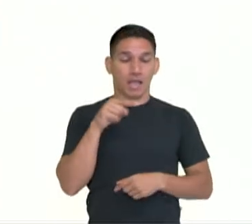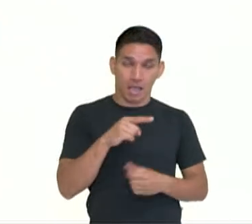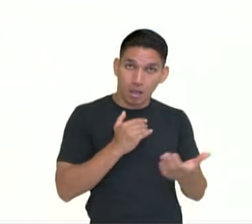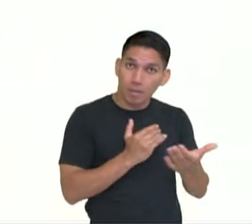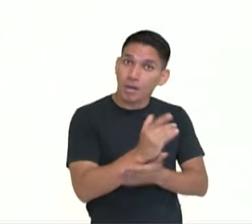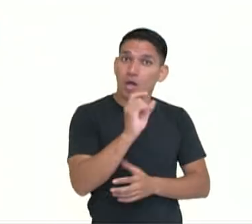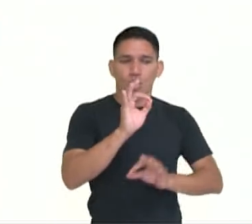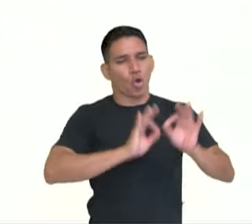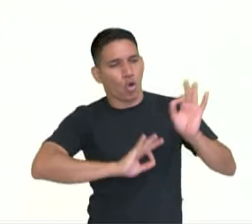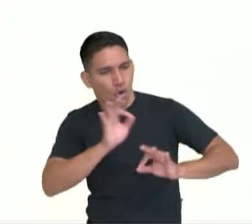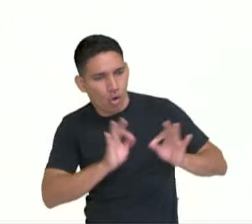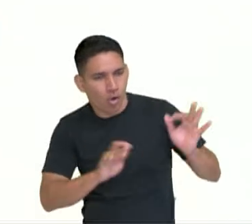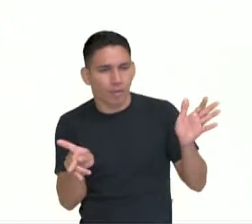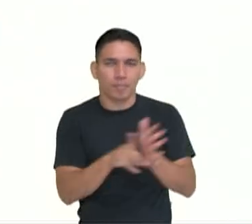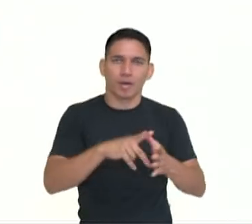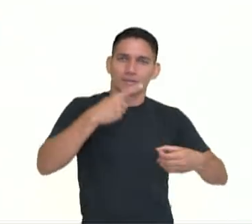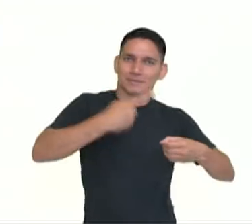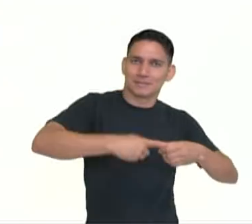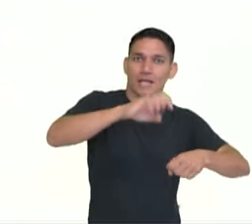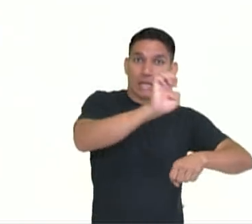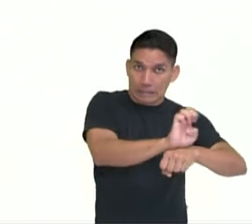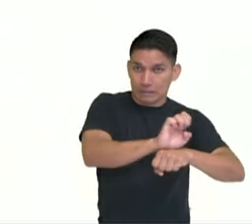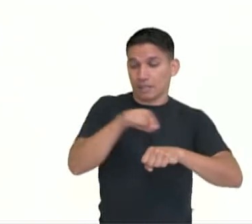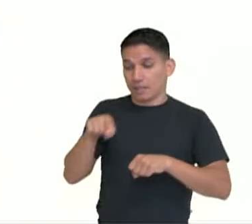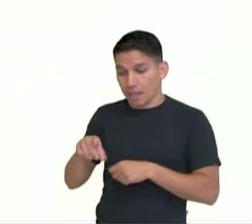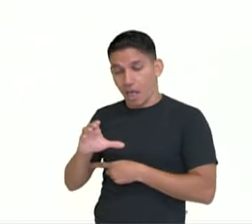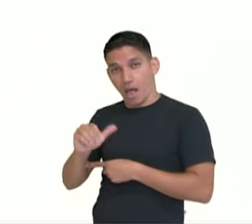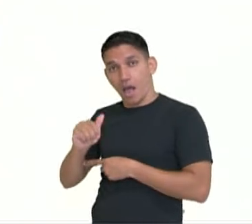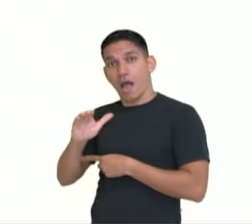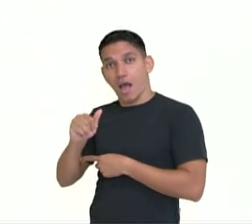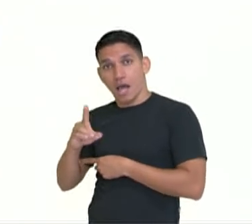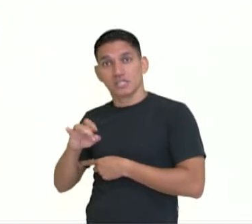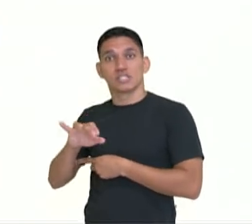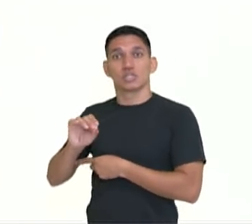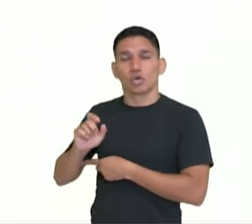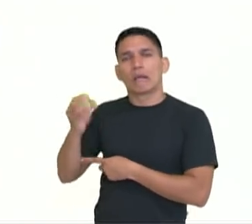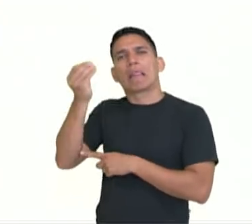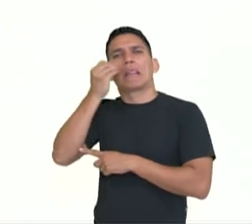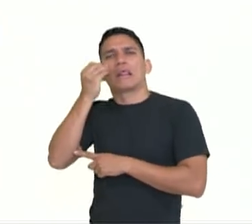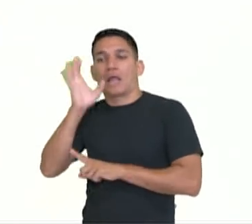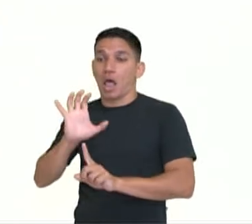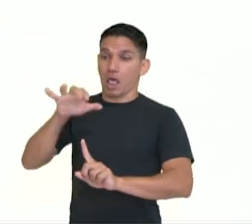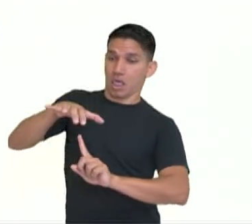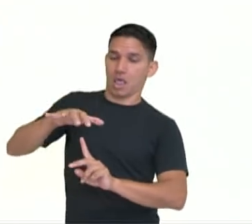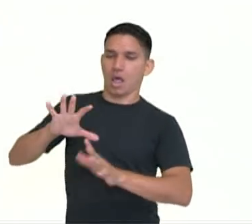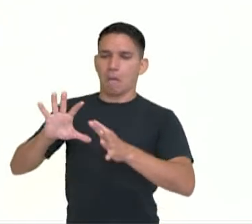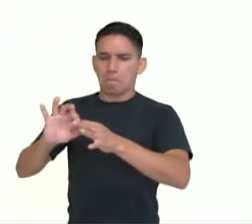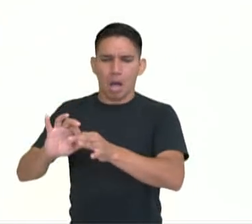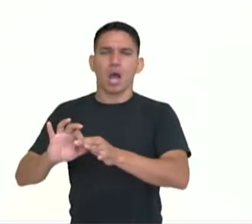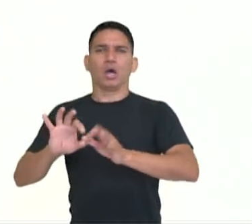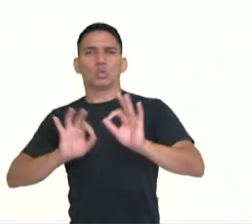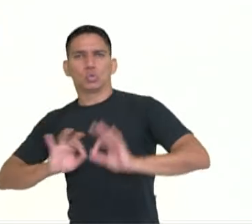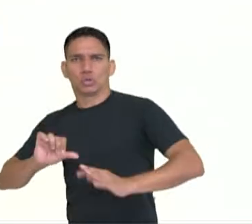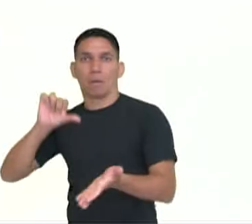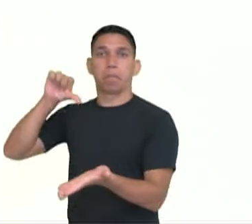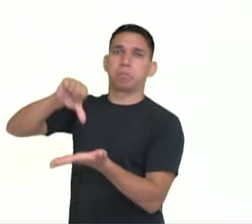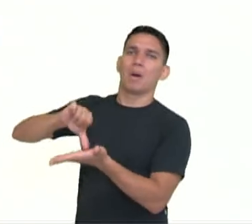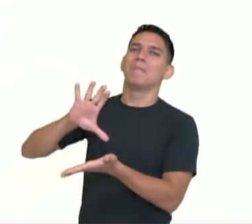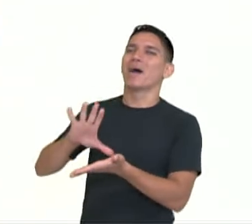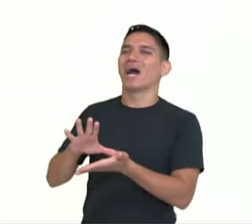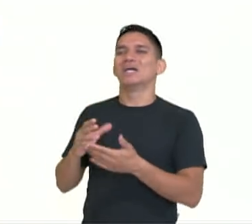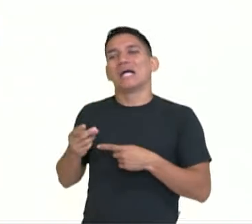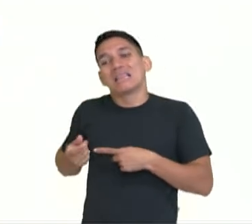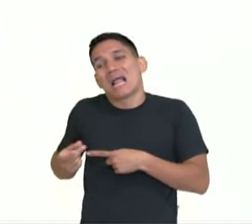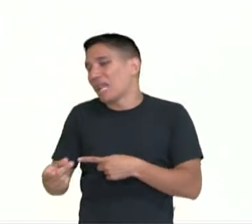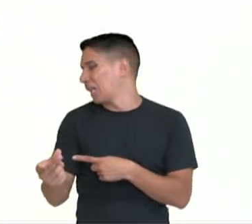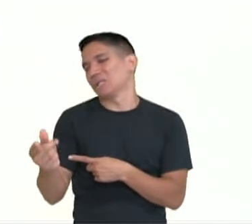maneira organizados em cidades e estados, e os acádios tentaram organizar um reino unificado com o poder centralizado, mas não durou